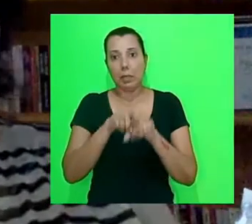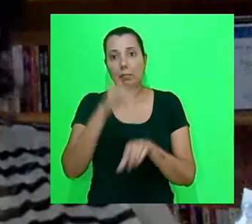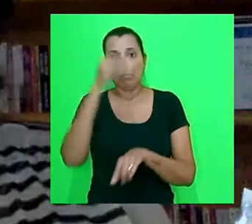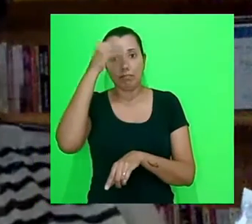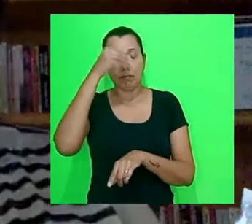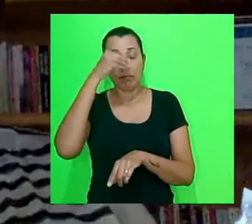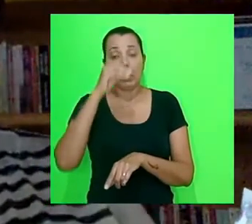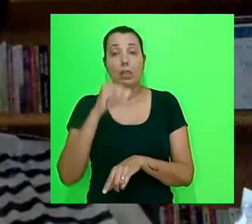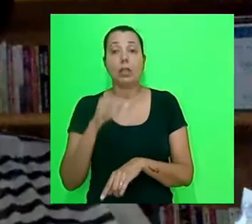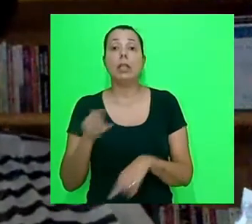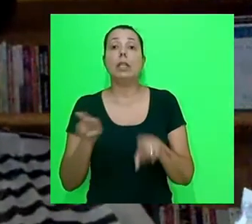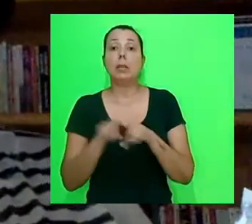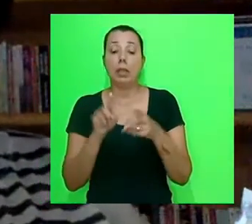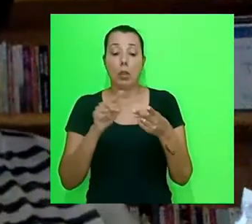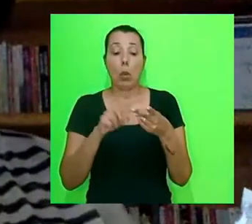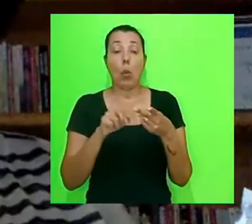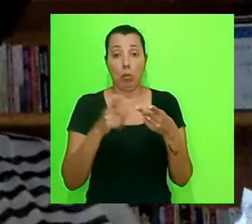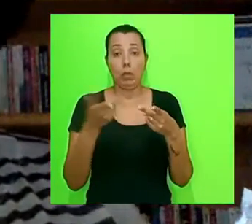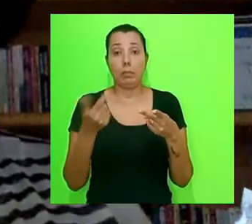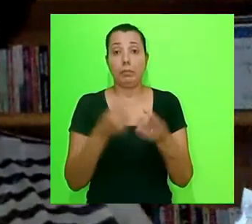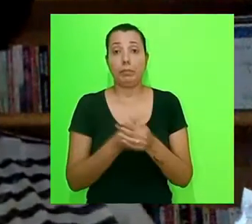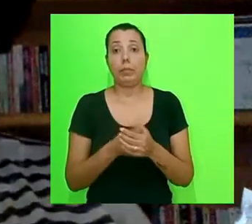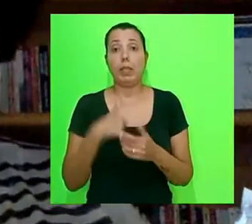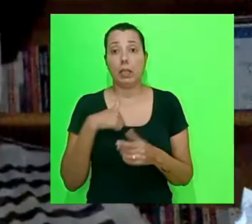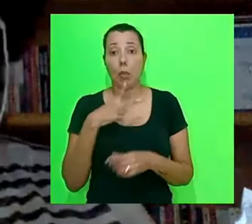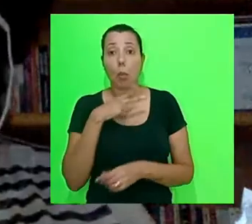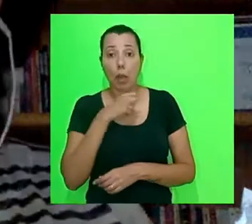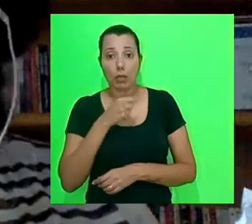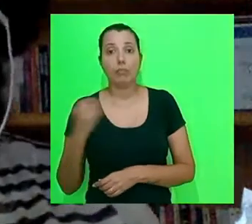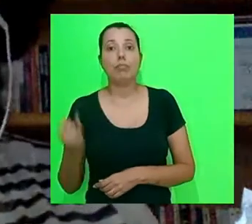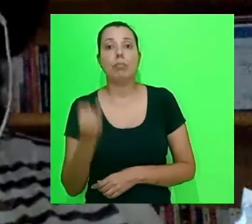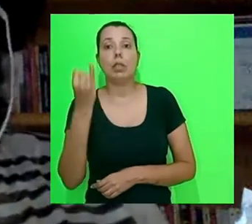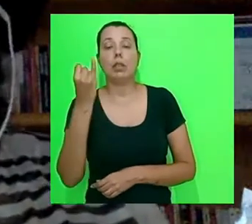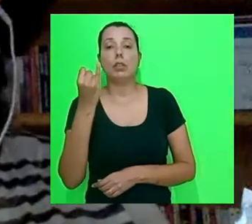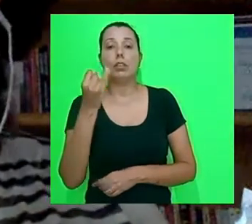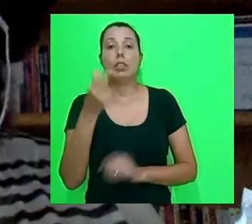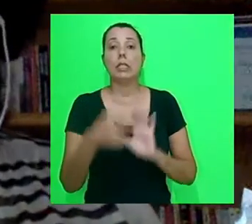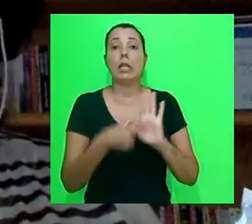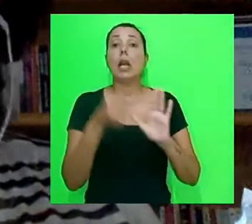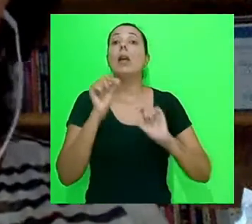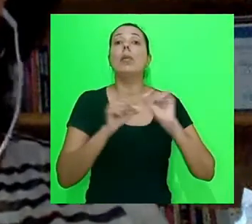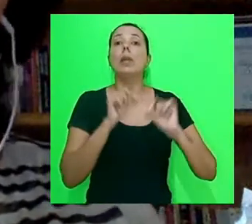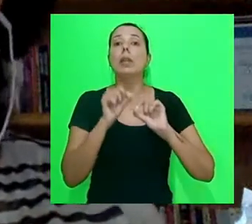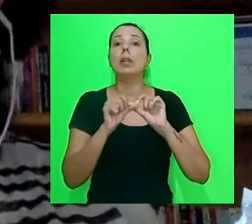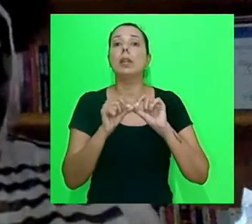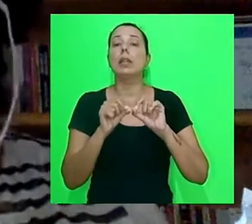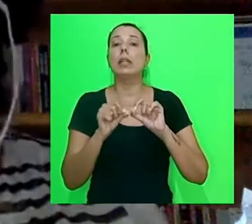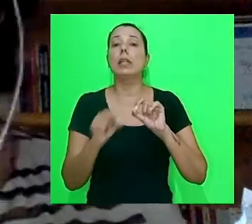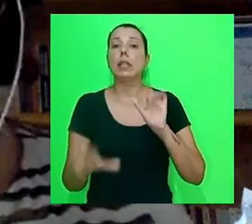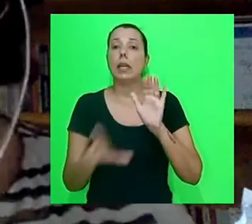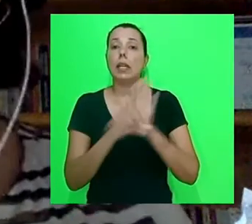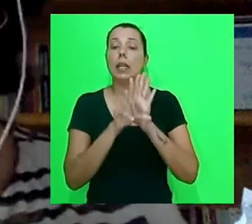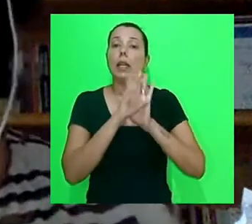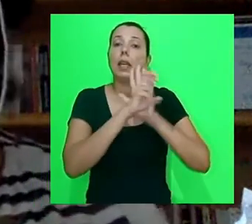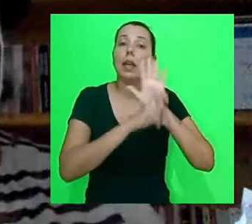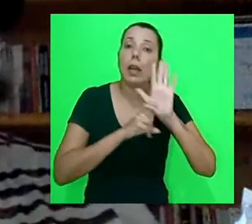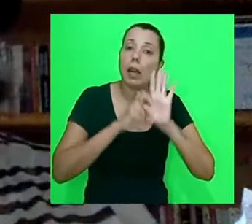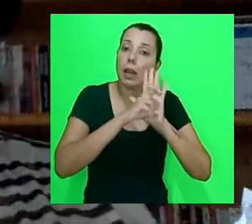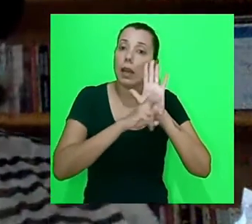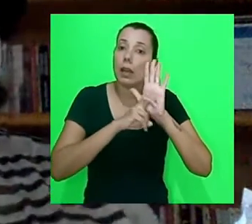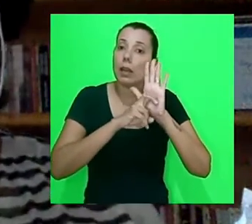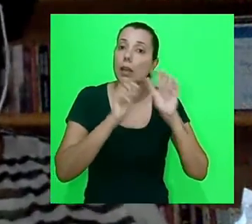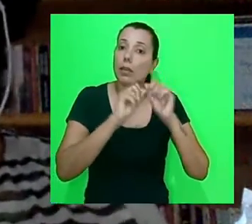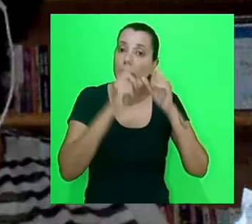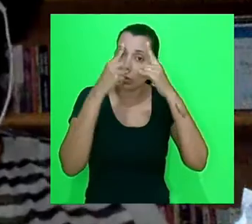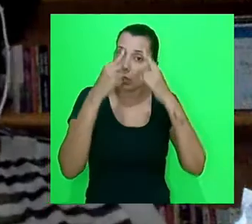Eu não tenho dados, eu não tenho pesquisas para comprovar isso, é muito da análise, né, fazendo os nexos aí com as